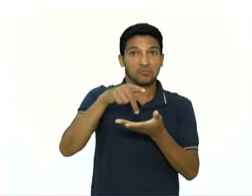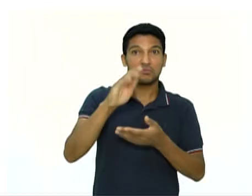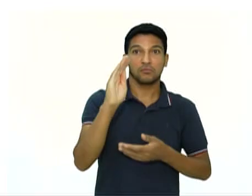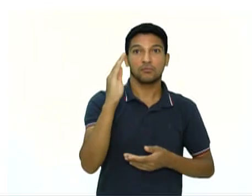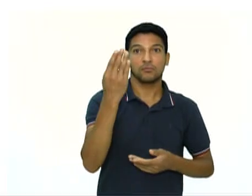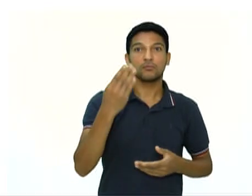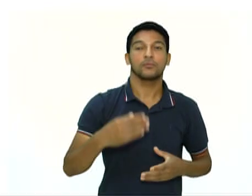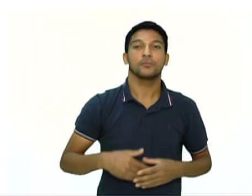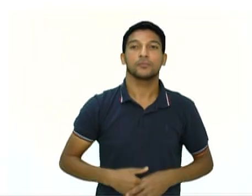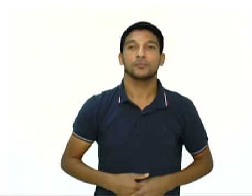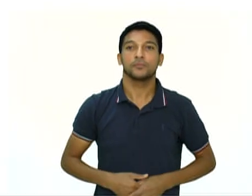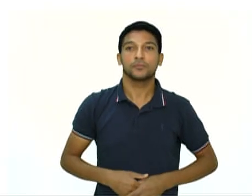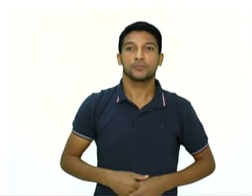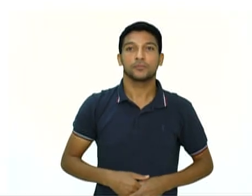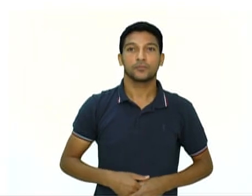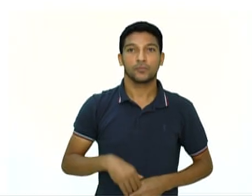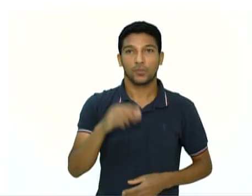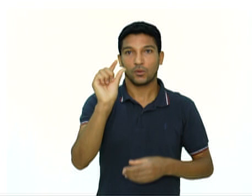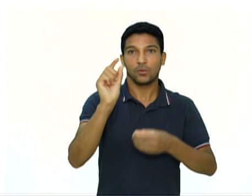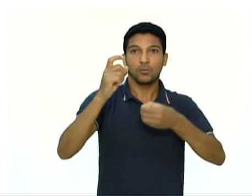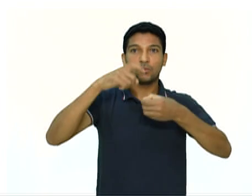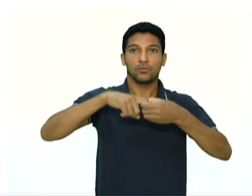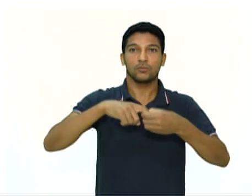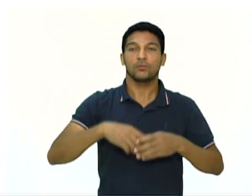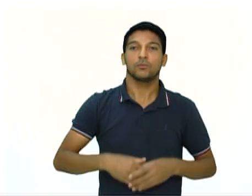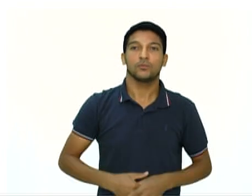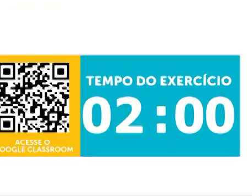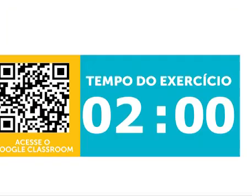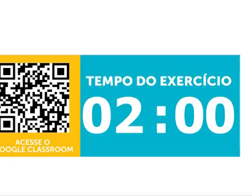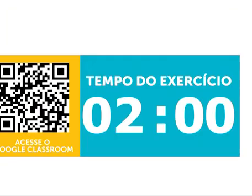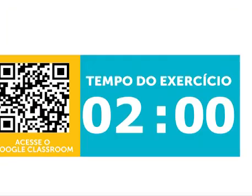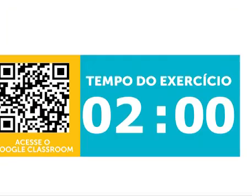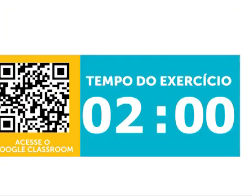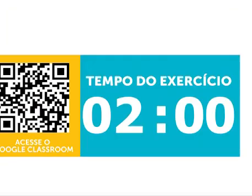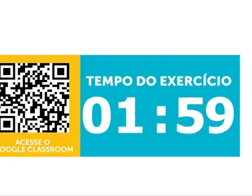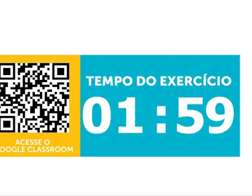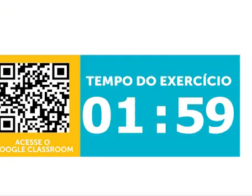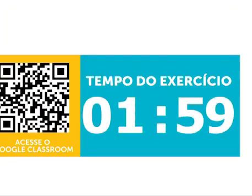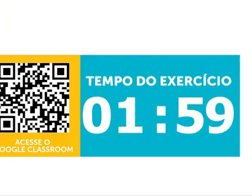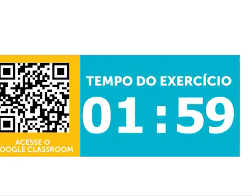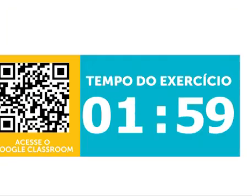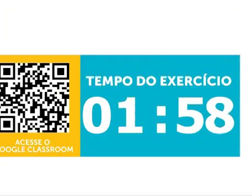beleza? Vou esperar um minutinho e já volto com a correção.